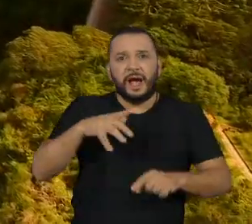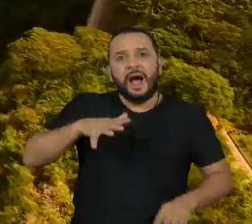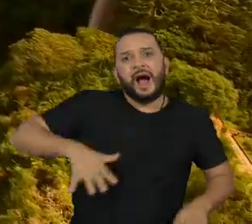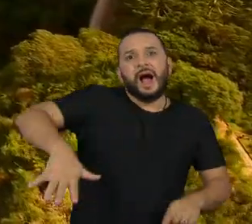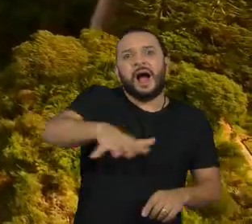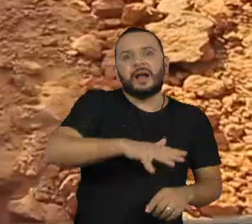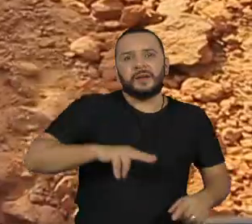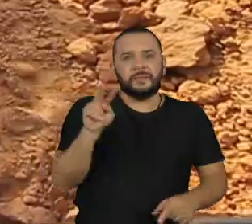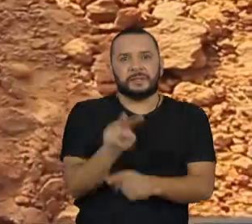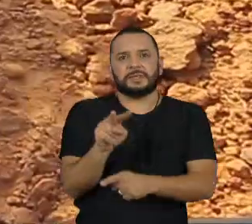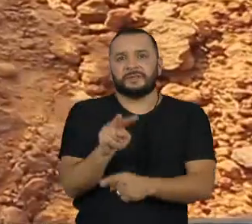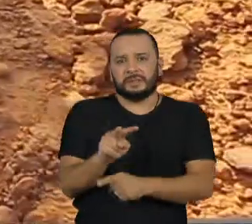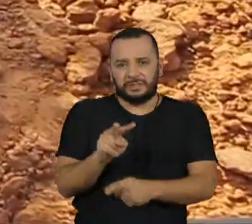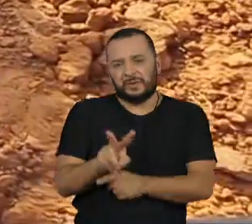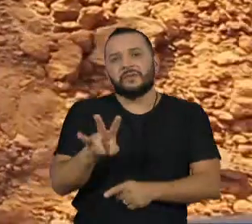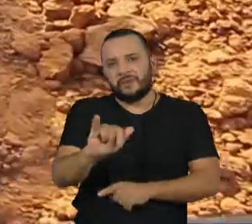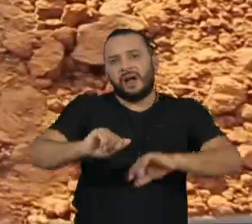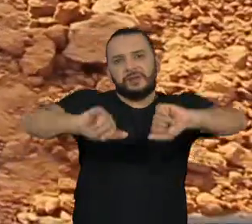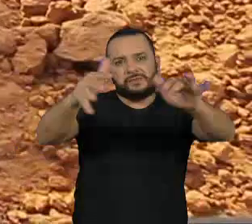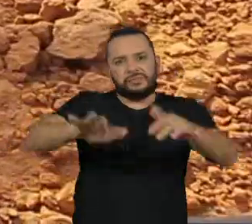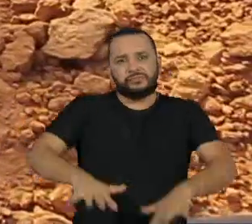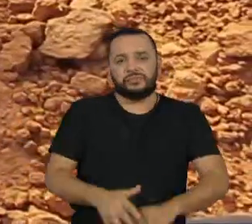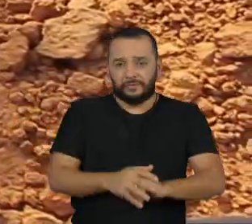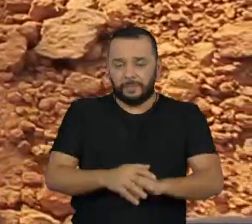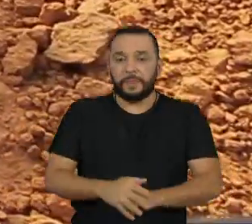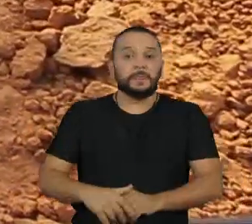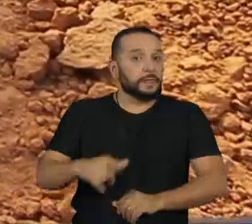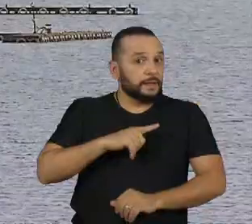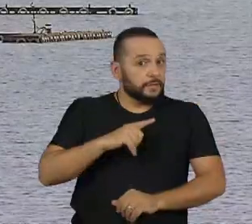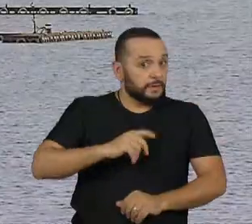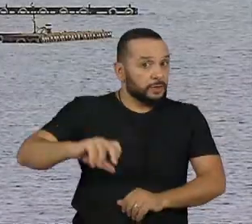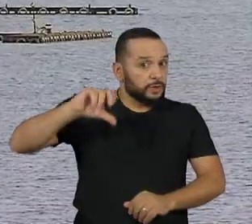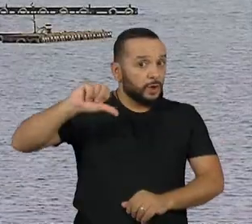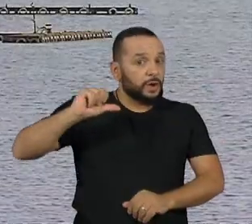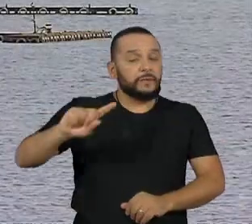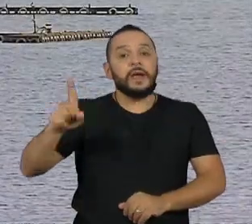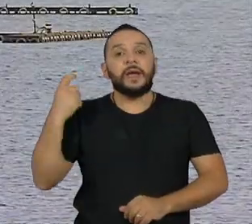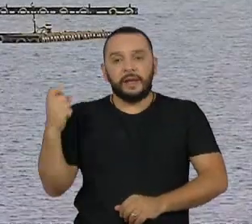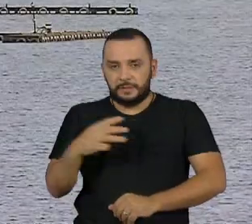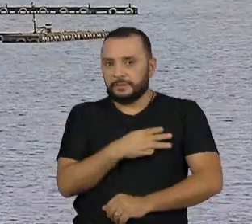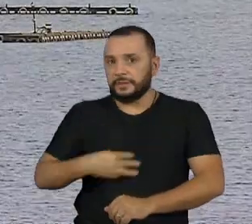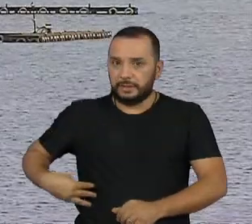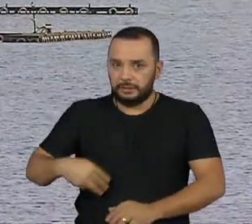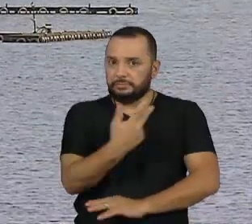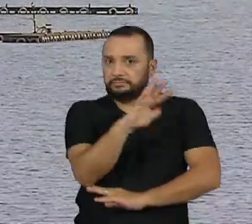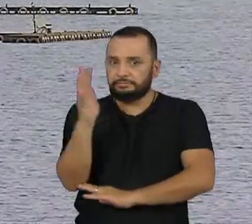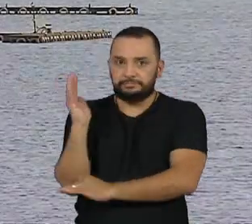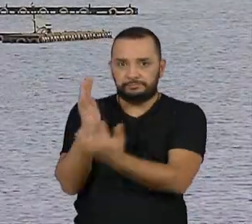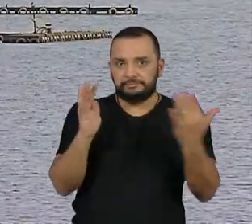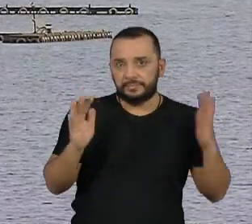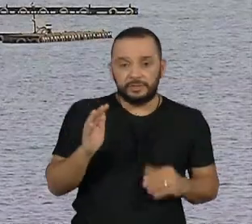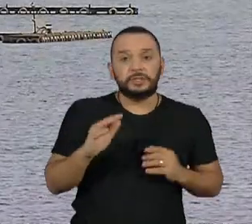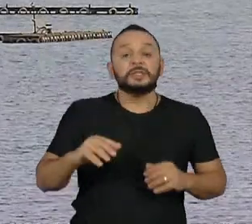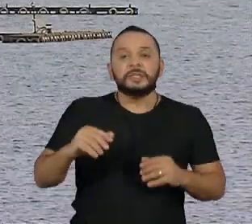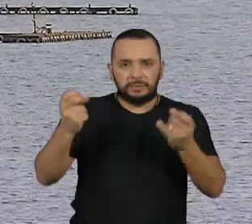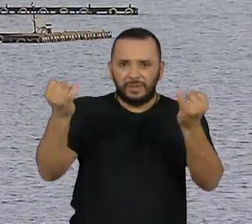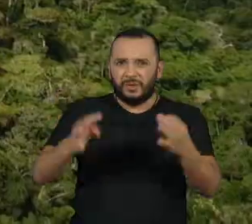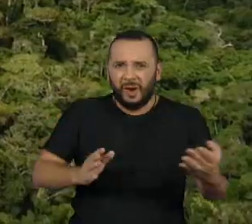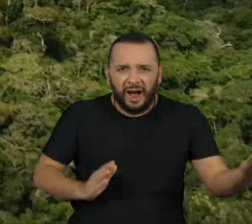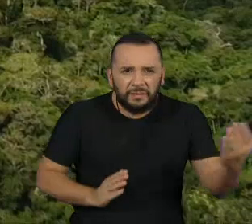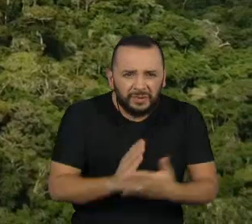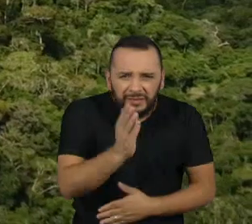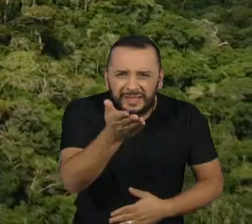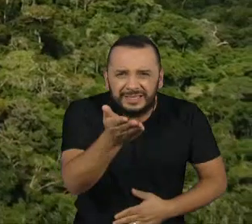conservação. Em carta aberta, 9 ex-ministros do Meio Ambiente afirmaram que a aprovação cria uma espécie